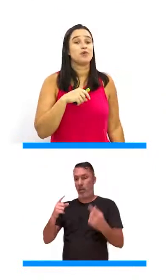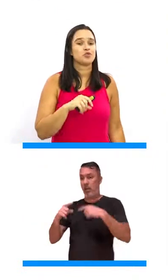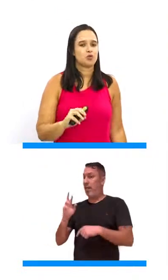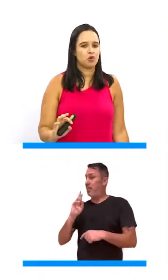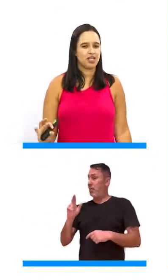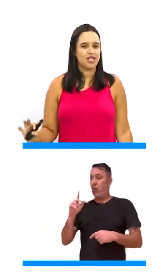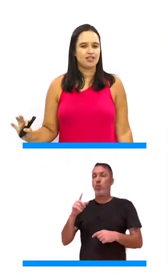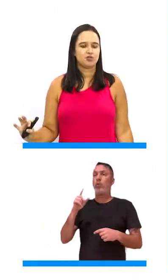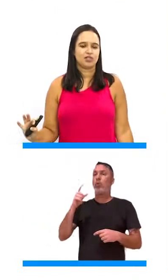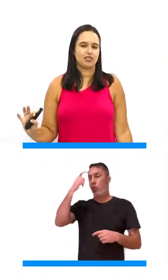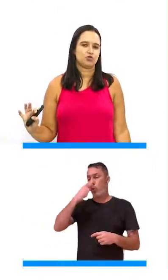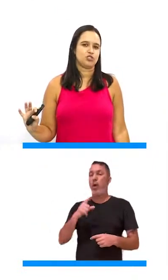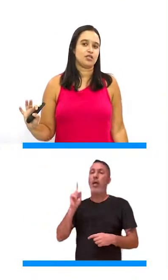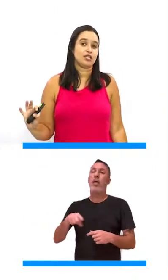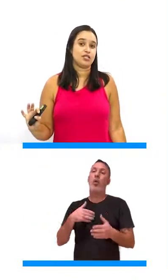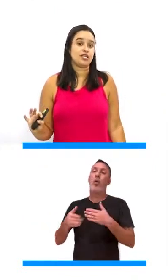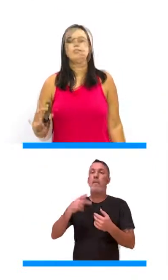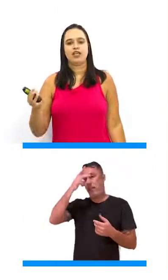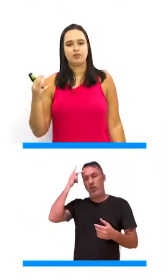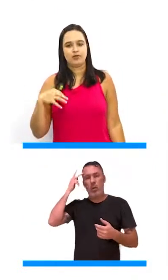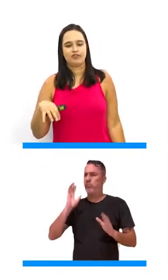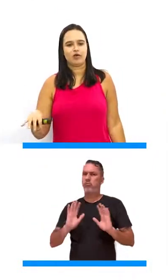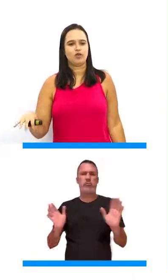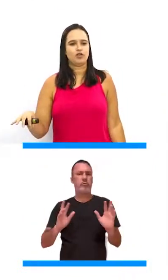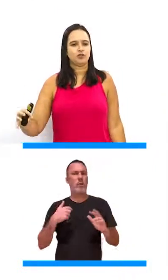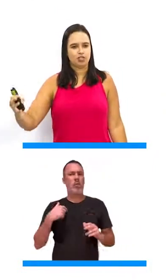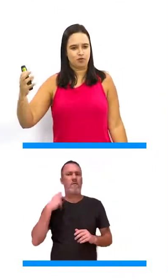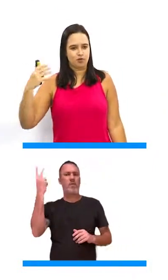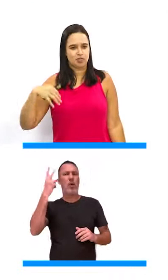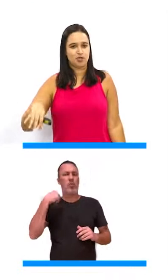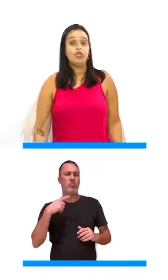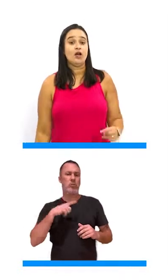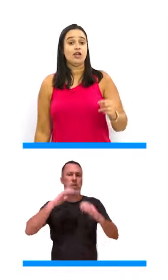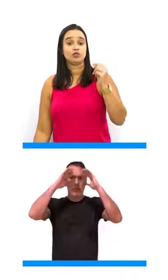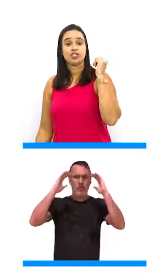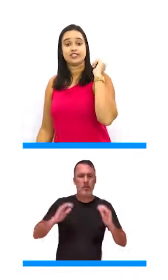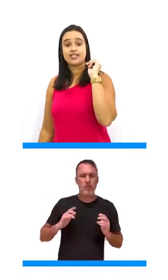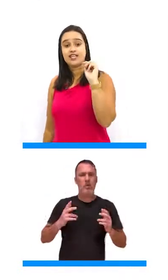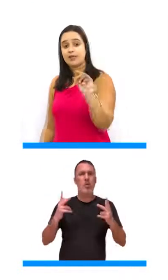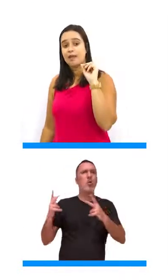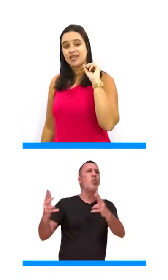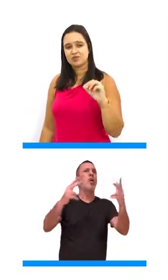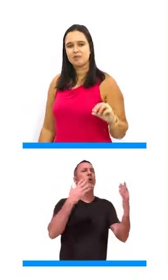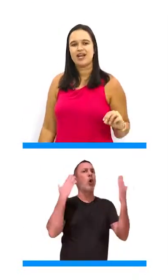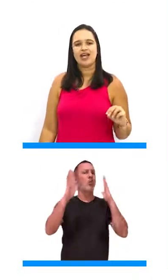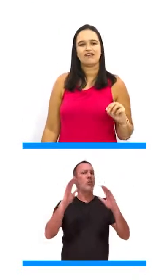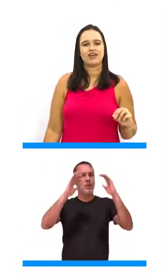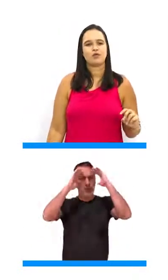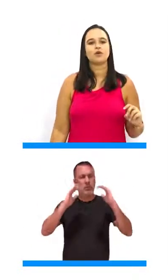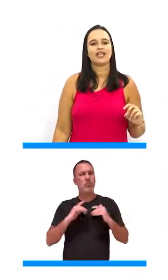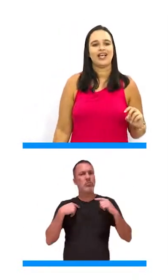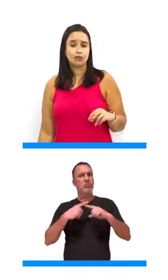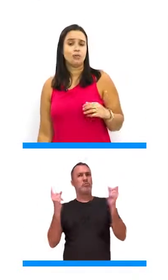uma pessoa qualquer, eu tô querendo dizer o quê? Que eu tenho o meu valor, que eu tenho o meu respeito. Ó, eu utilizei aí a mesma